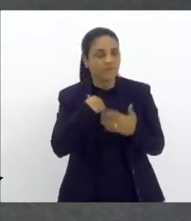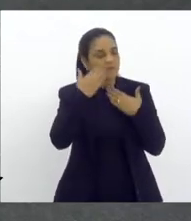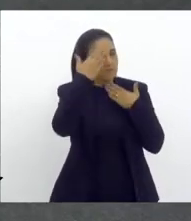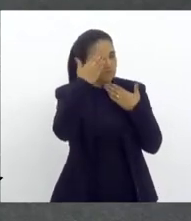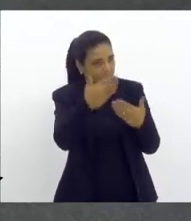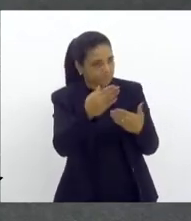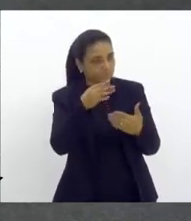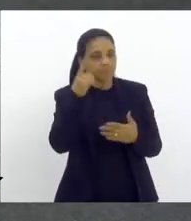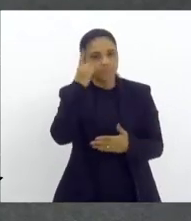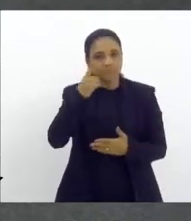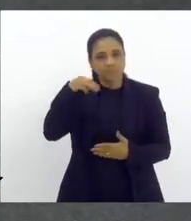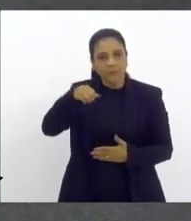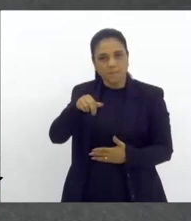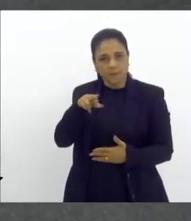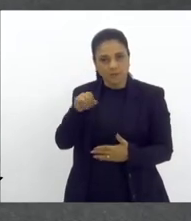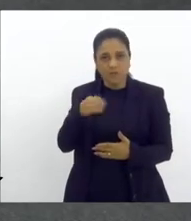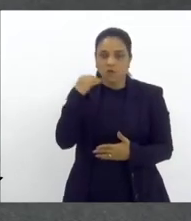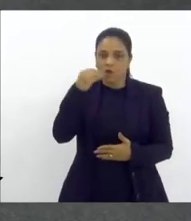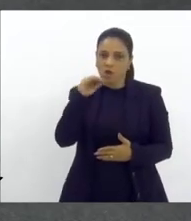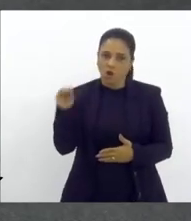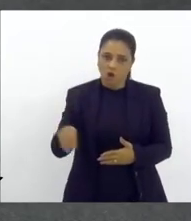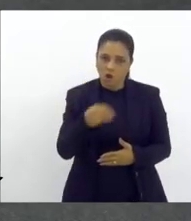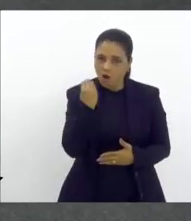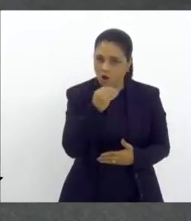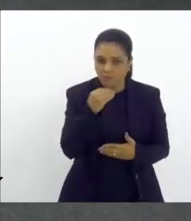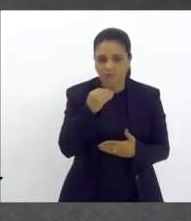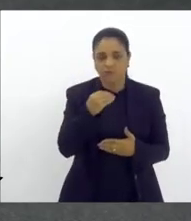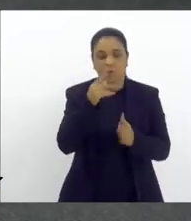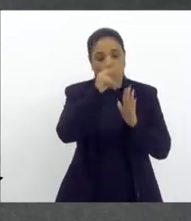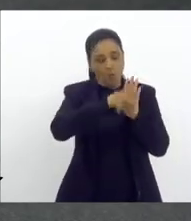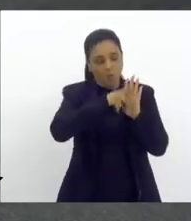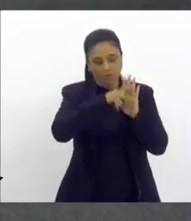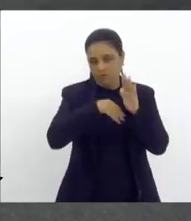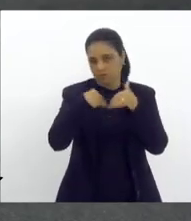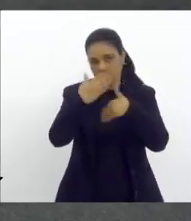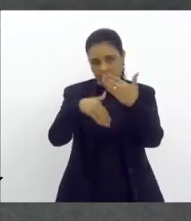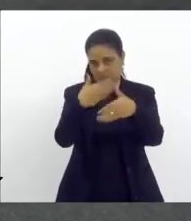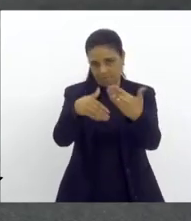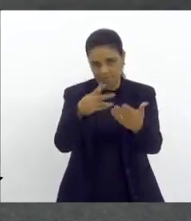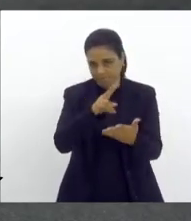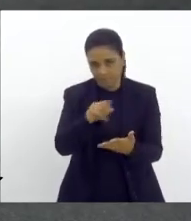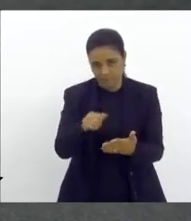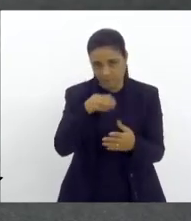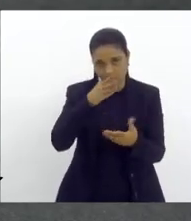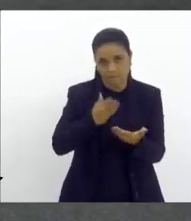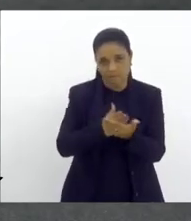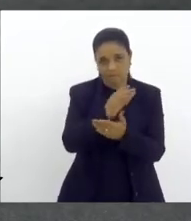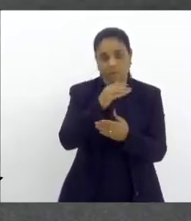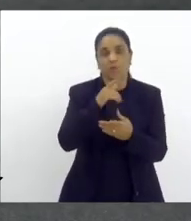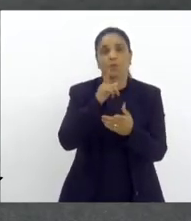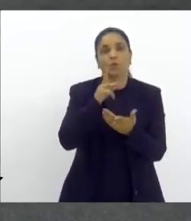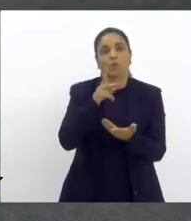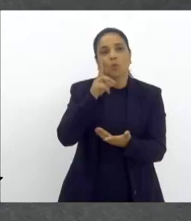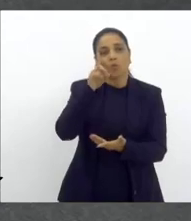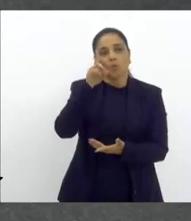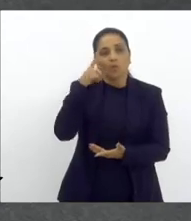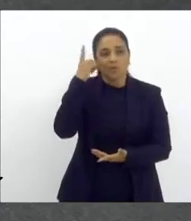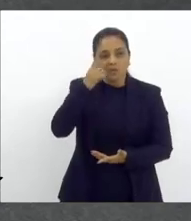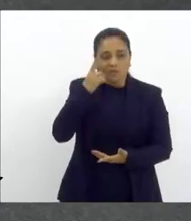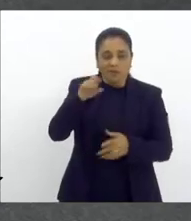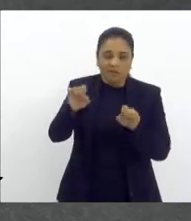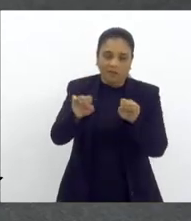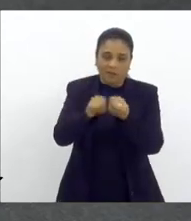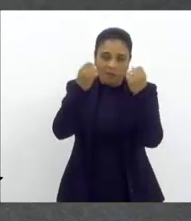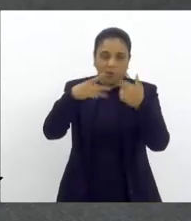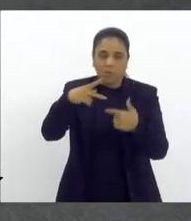e dizer que obviamente esse projeto não vai andar porque esse deputado que quebrou a placa da Marielle fez a maior violência